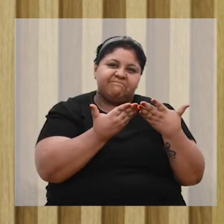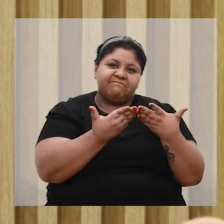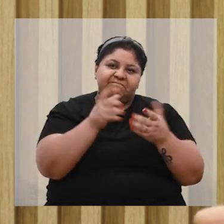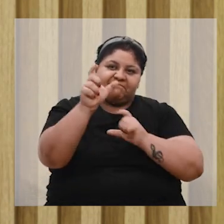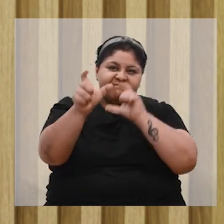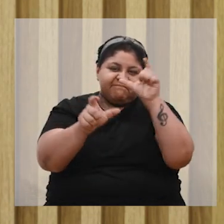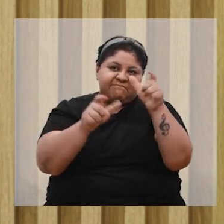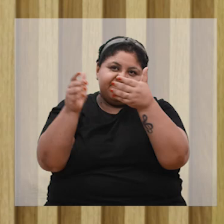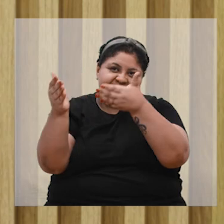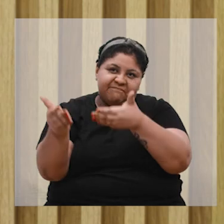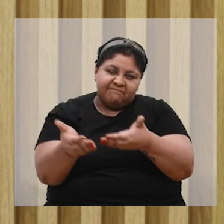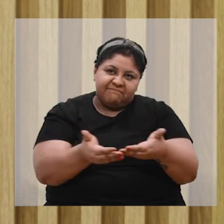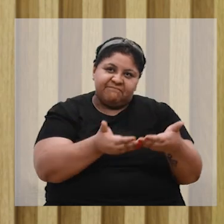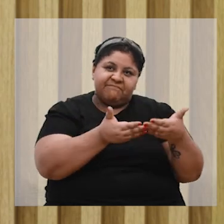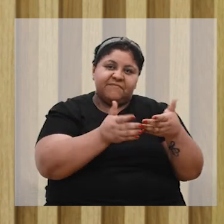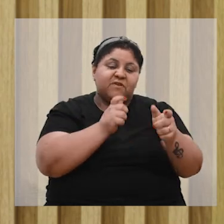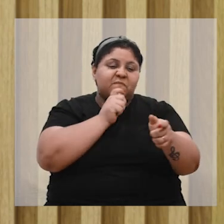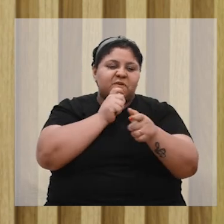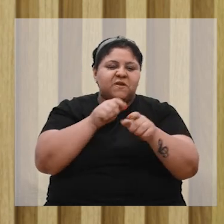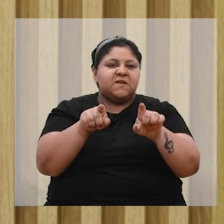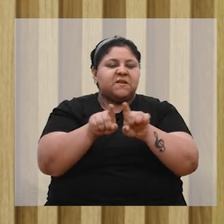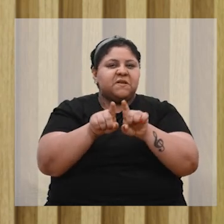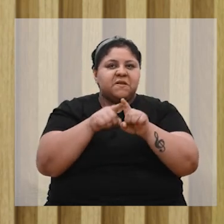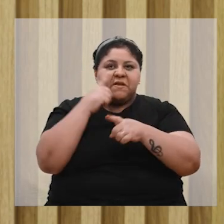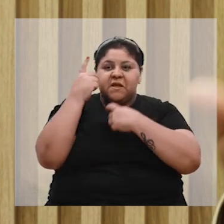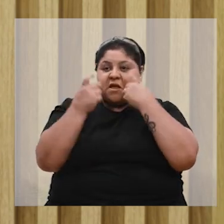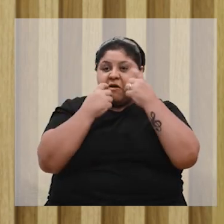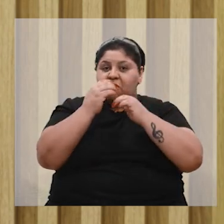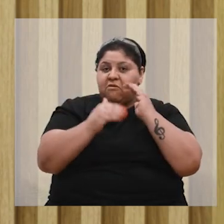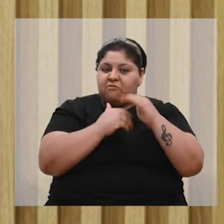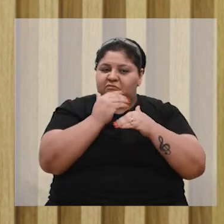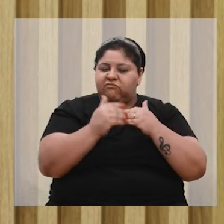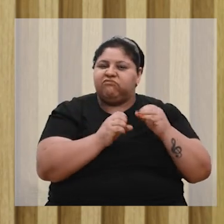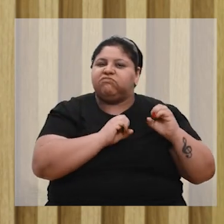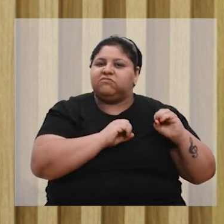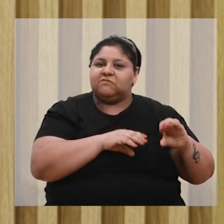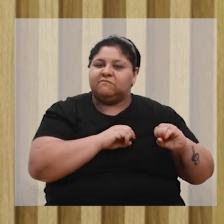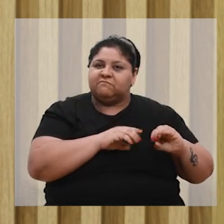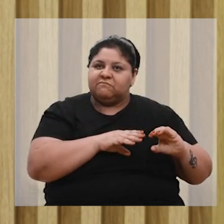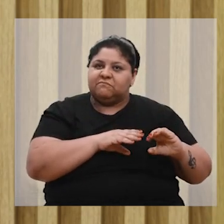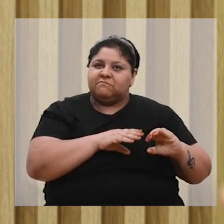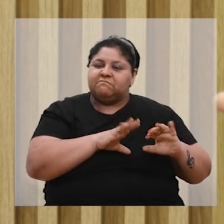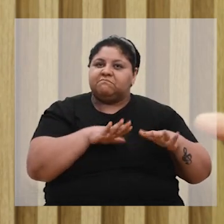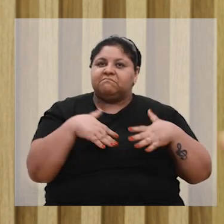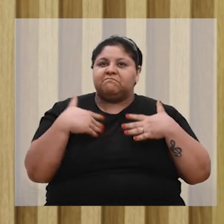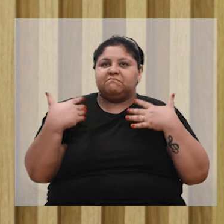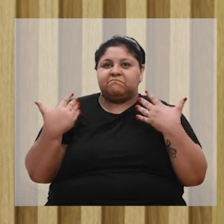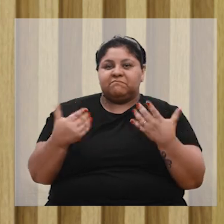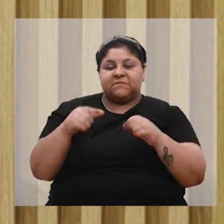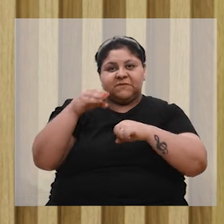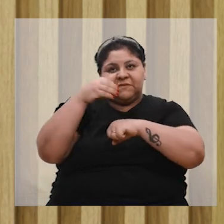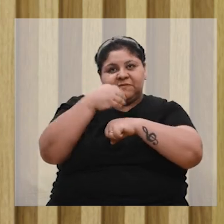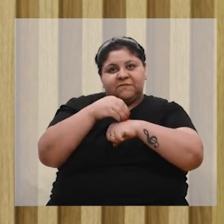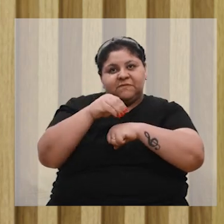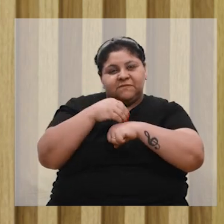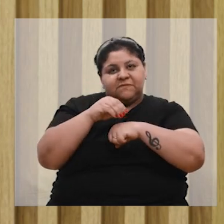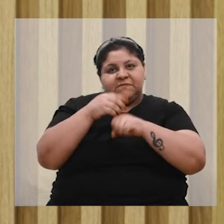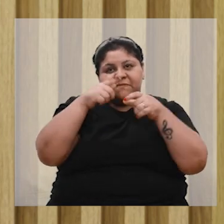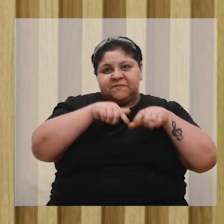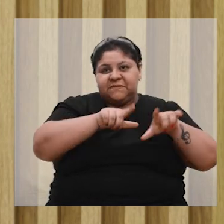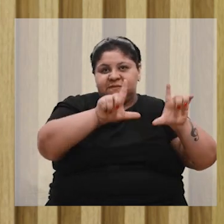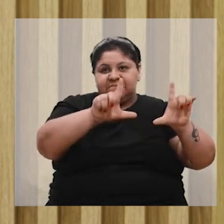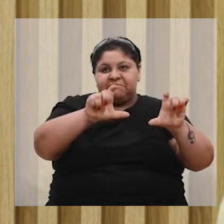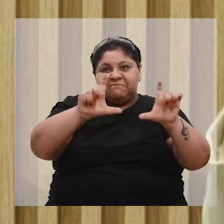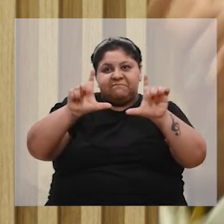fica o convite, né? A Vera Damian é uma jornalista também bem preocupada com o processo de educação e essa